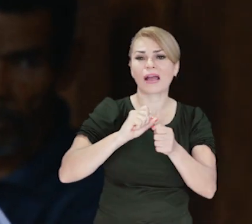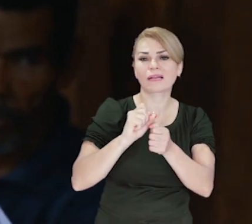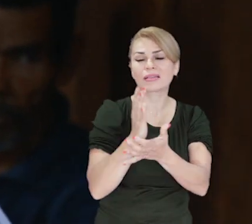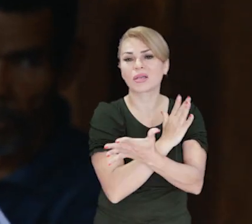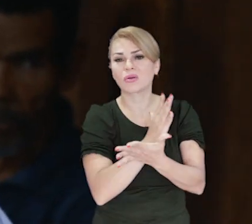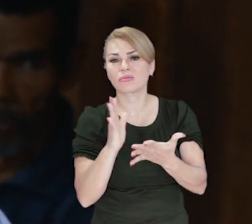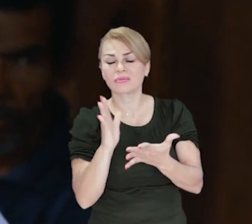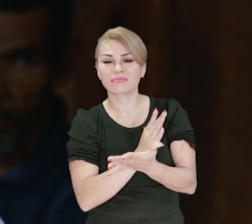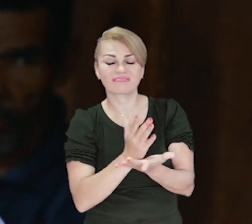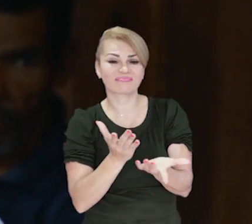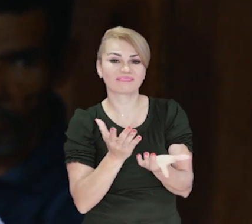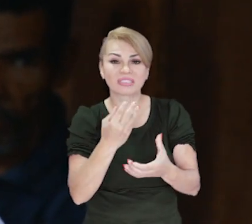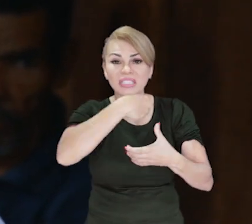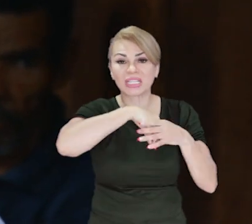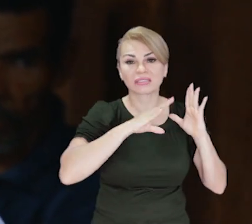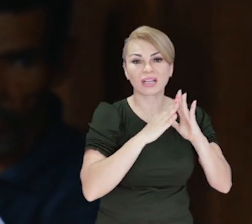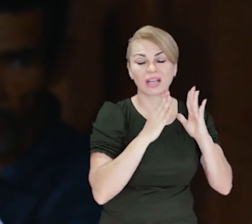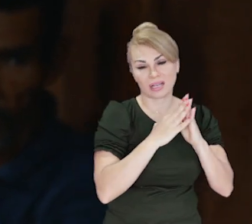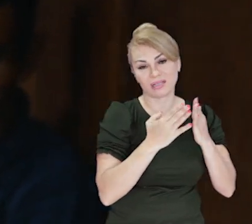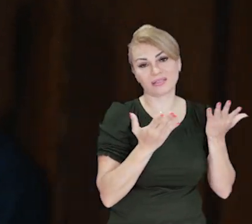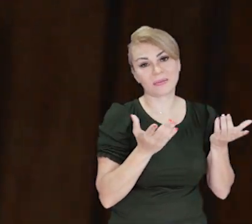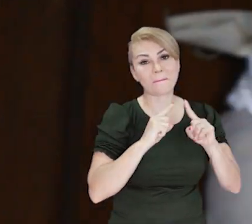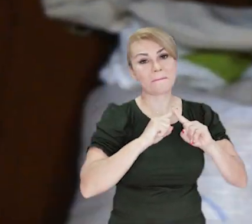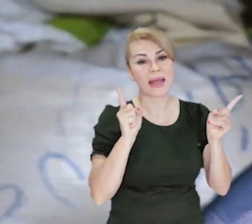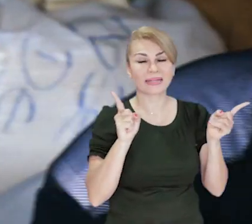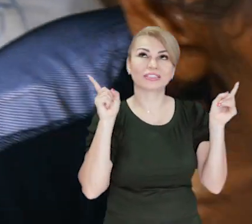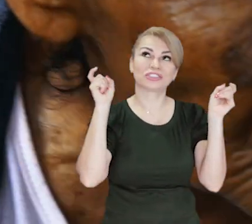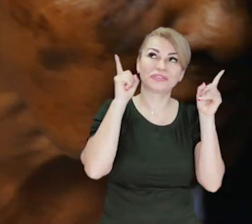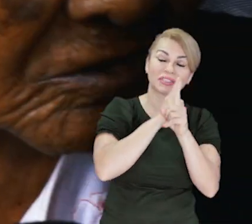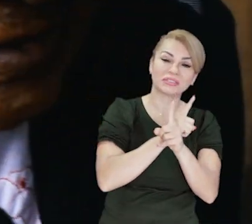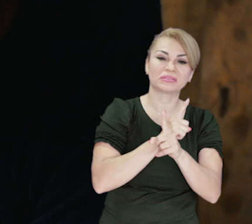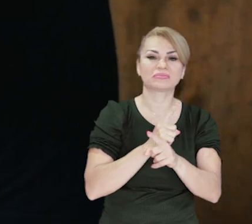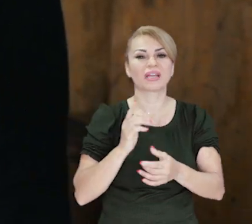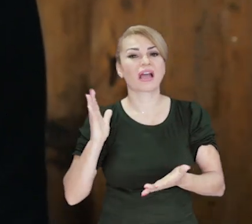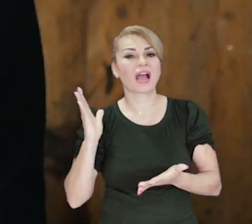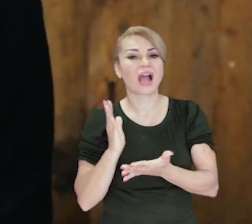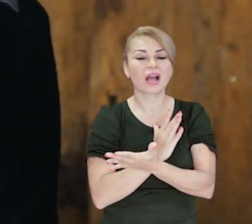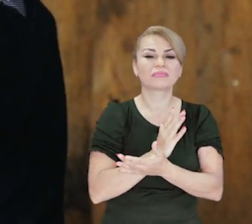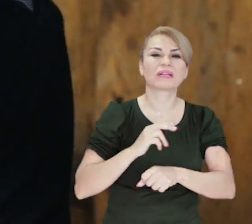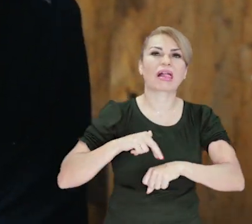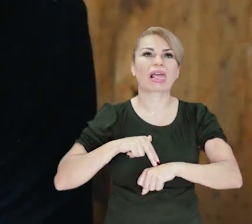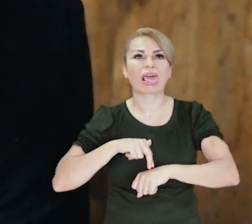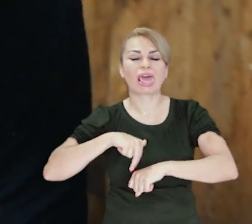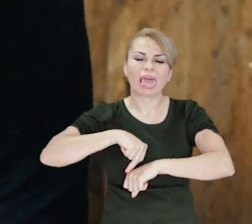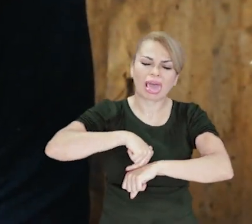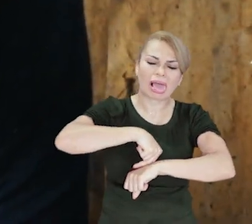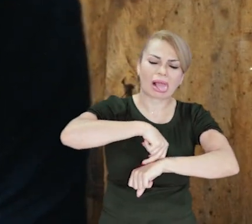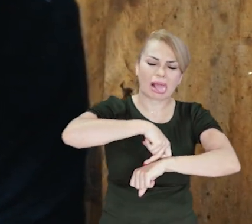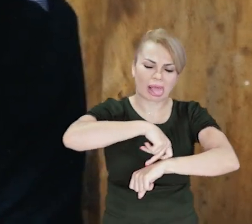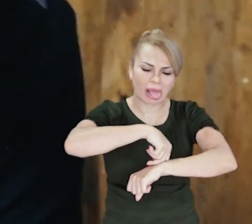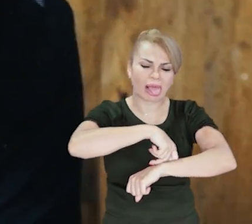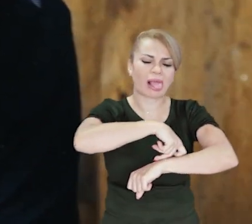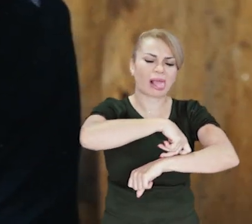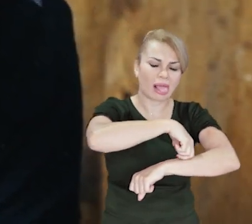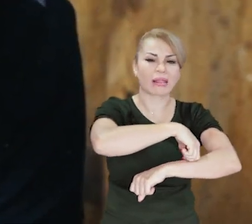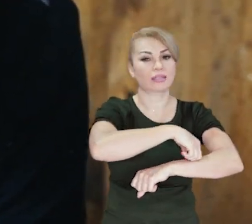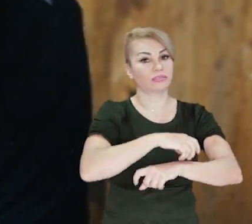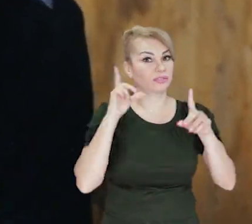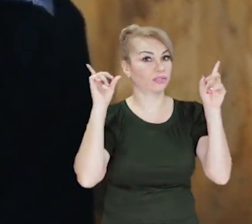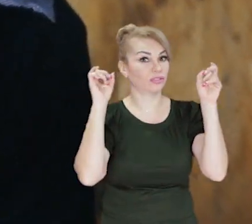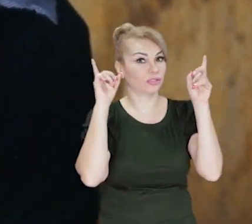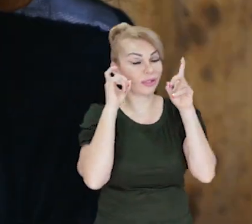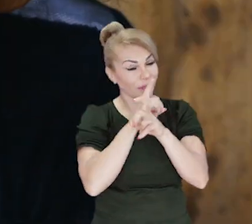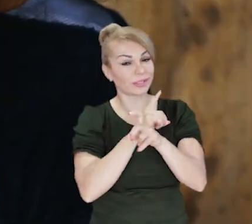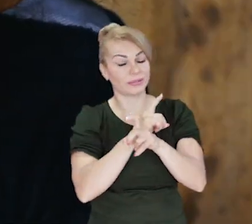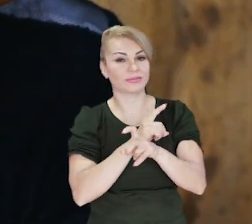dentro de casa, quando eles não estão, porque tem dia que ele caminha, tem dia que ele sai se arrastando que nem menino por cima do